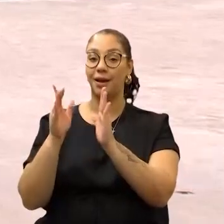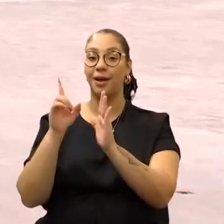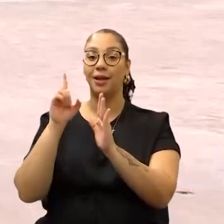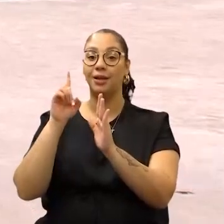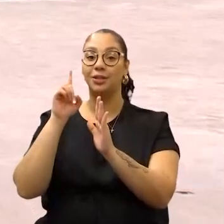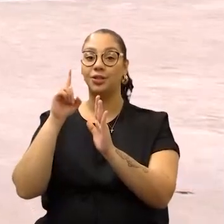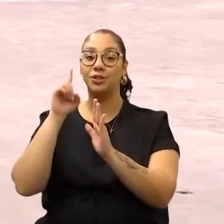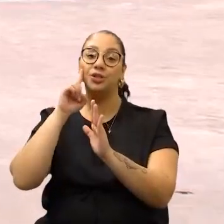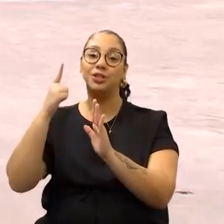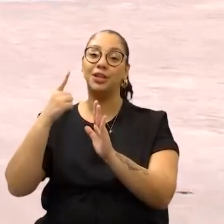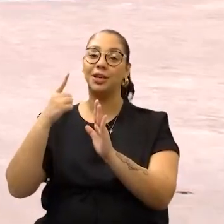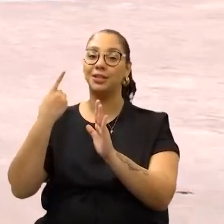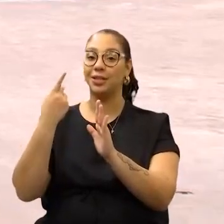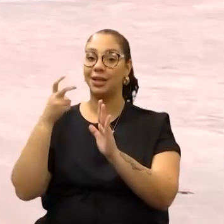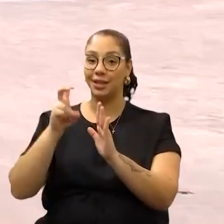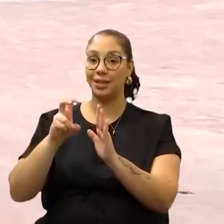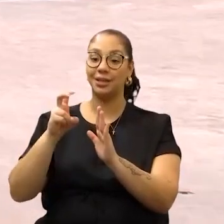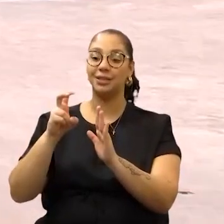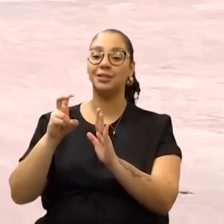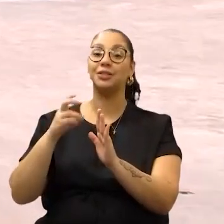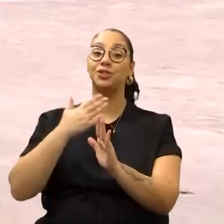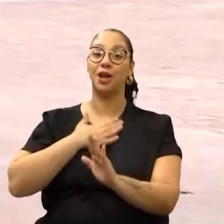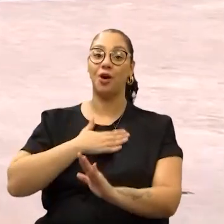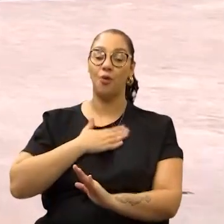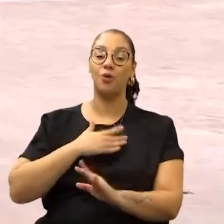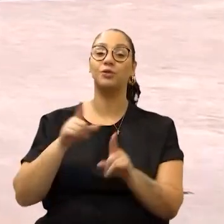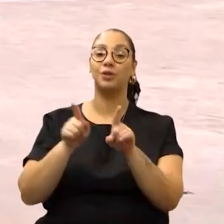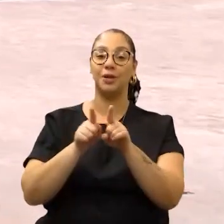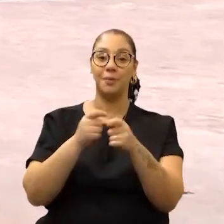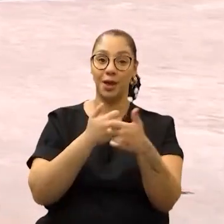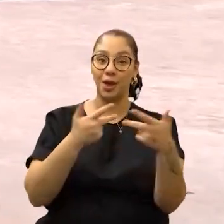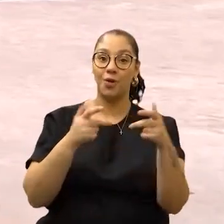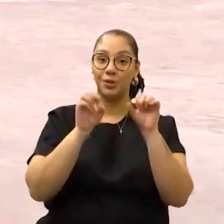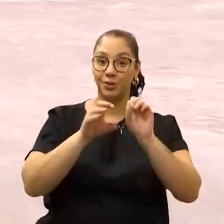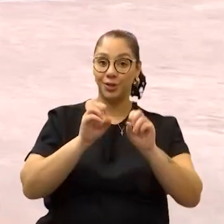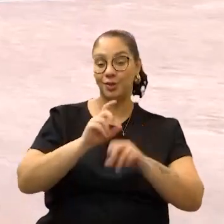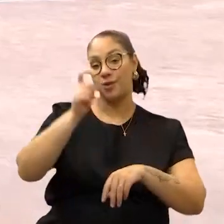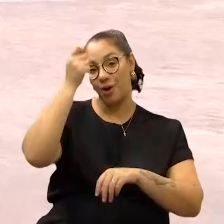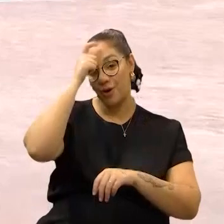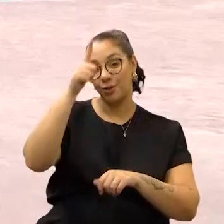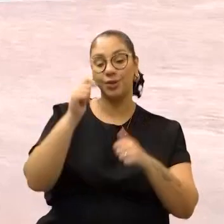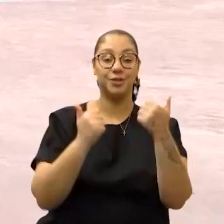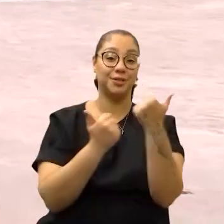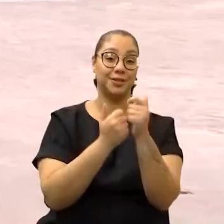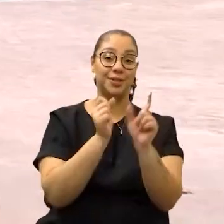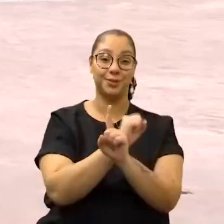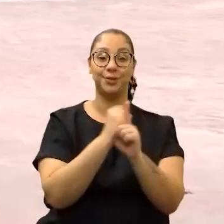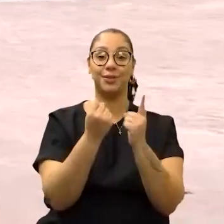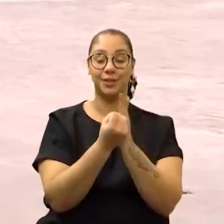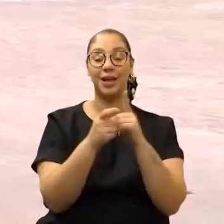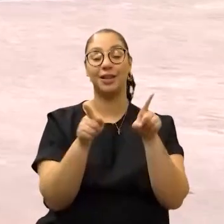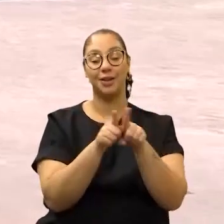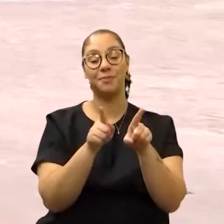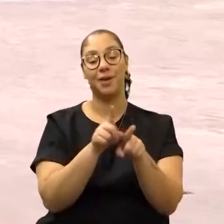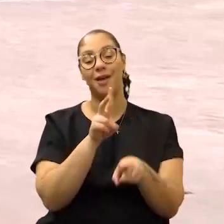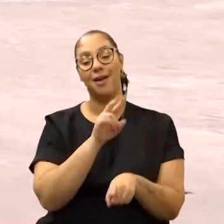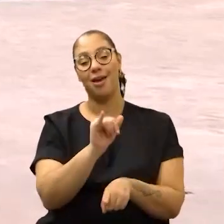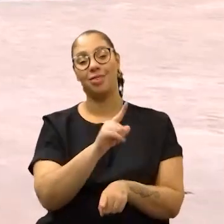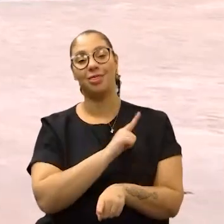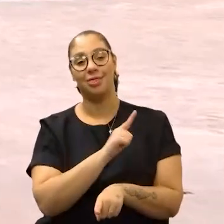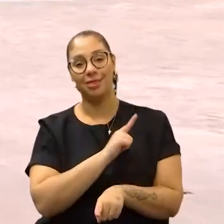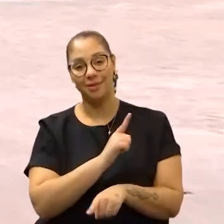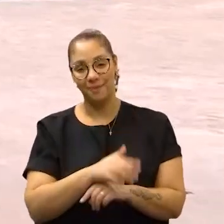do mês de agosto. E, paralelamente à competição esportiva, ações educativas, culturais e de assistência